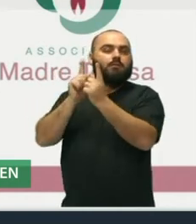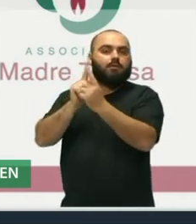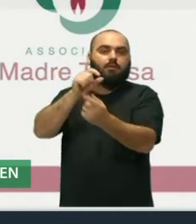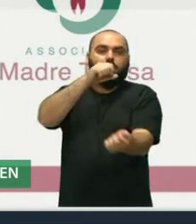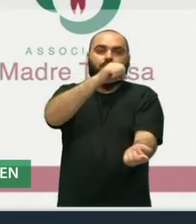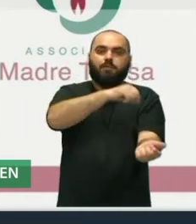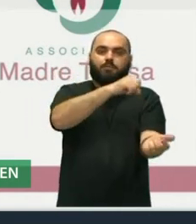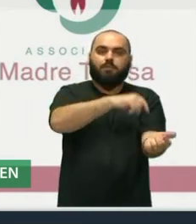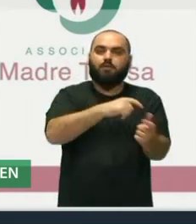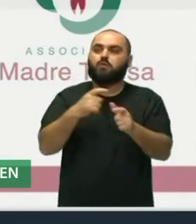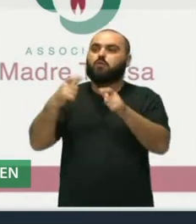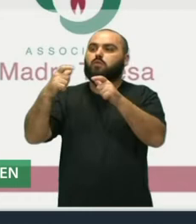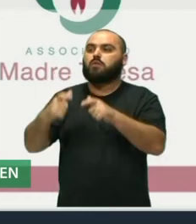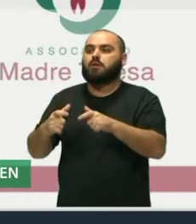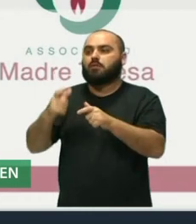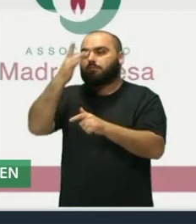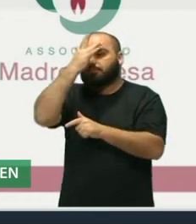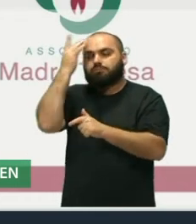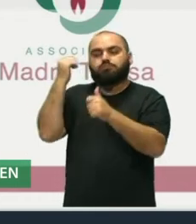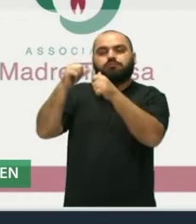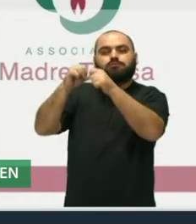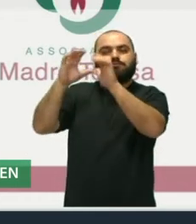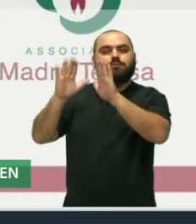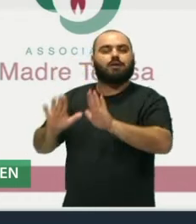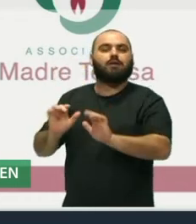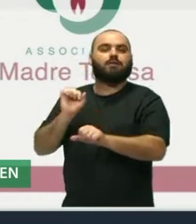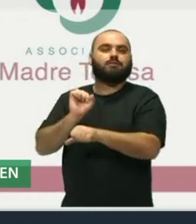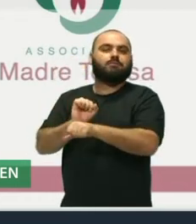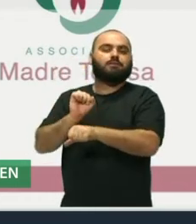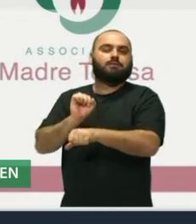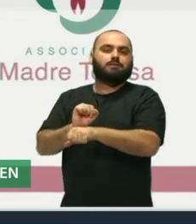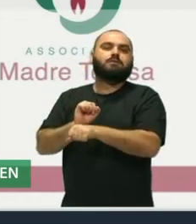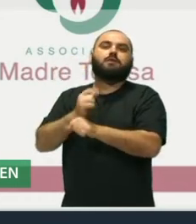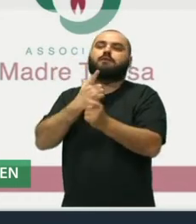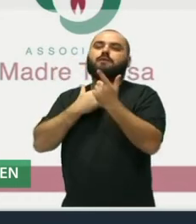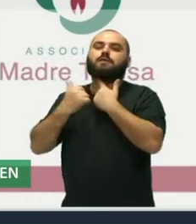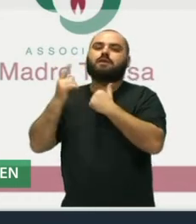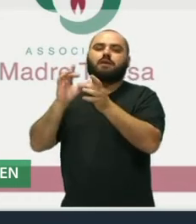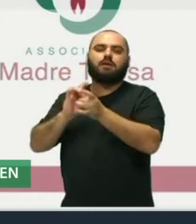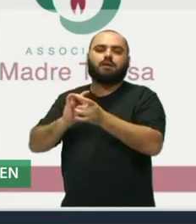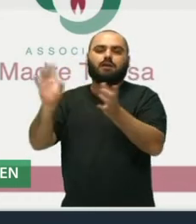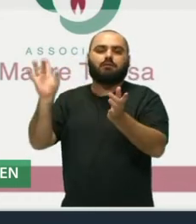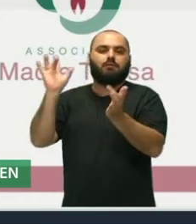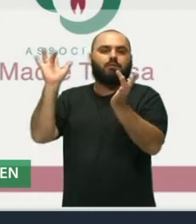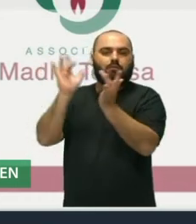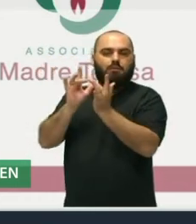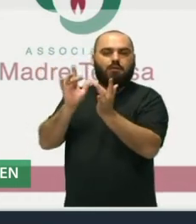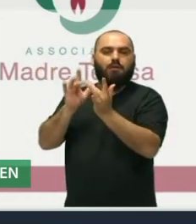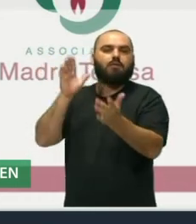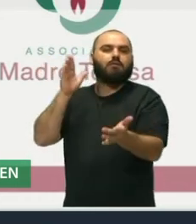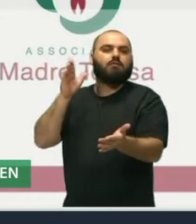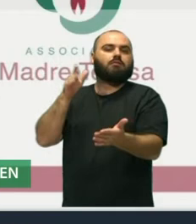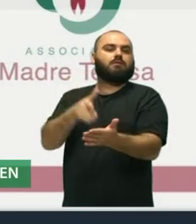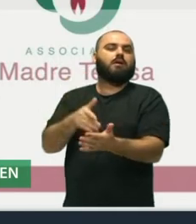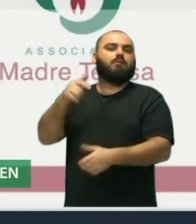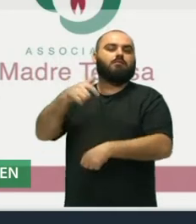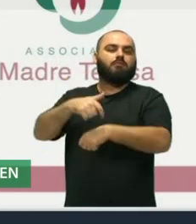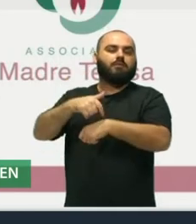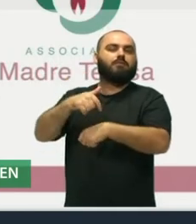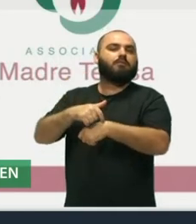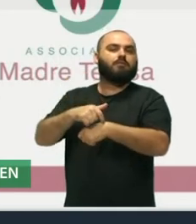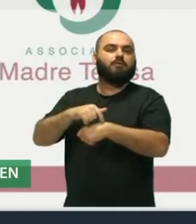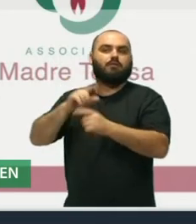quimioterapia. É um ambiente onde eles podem relaxar, estar assim à vontade, conviver até o momento de fazerem ou